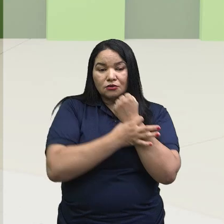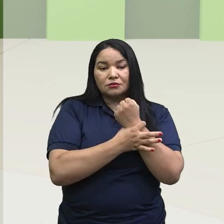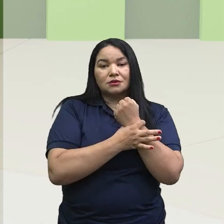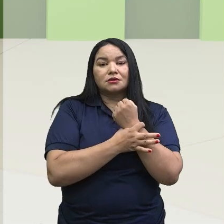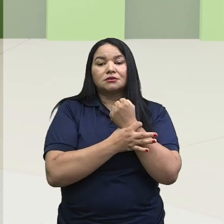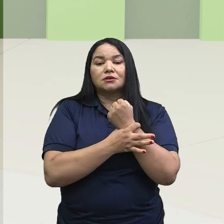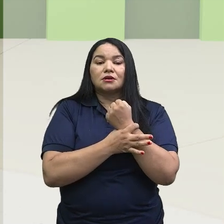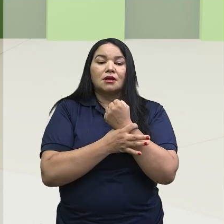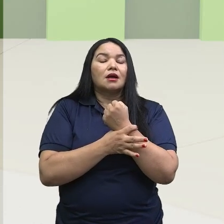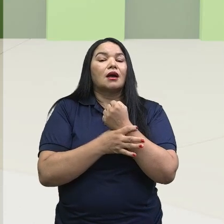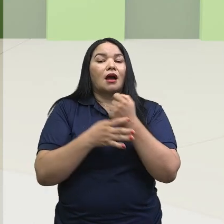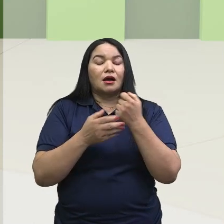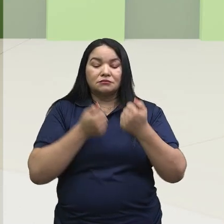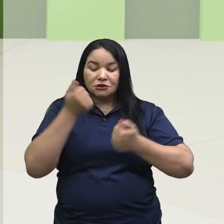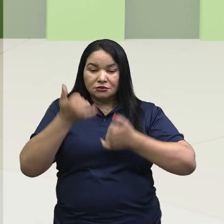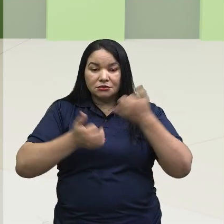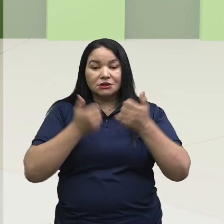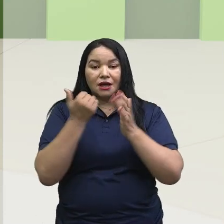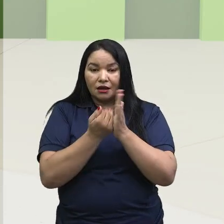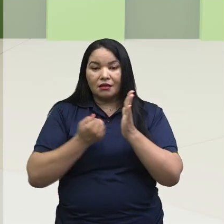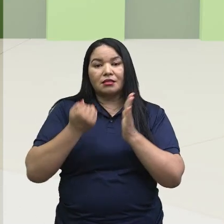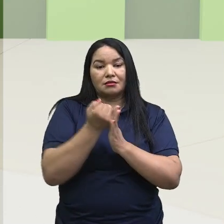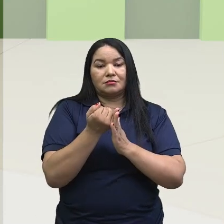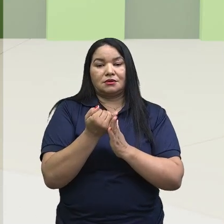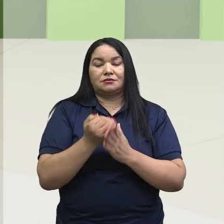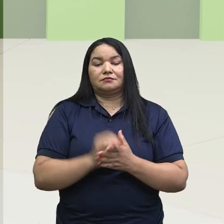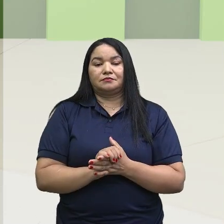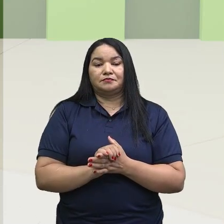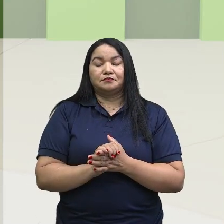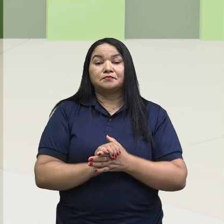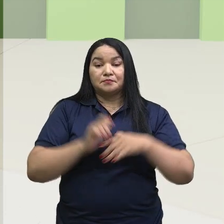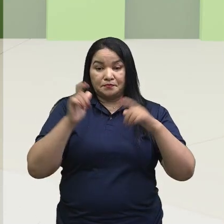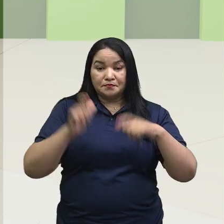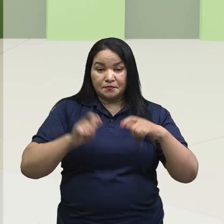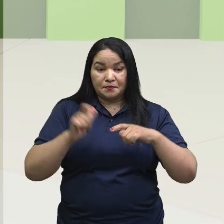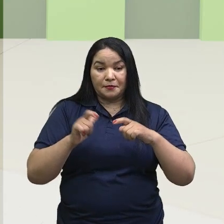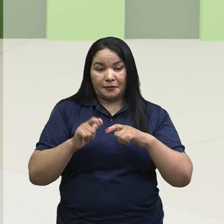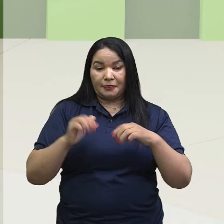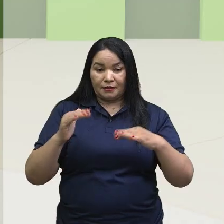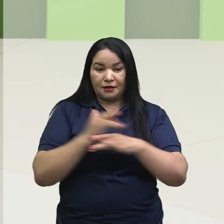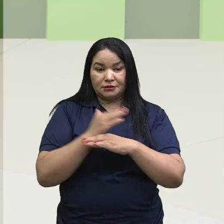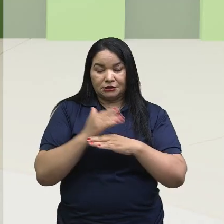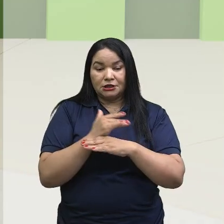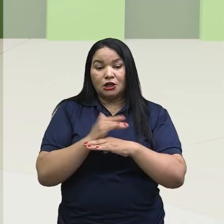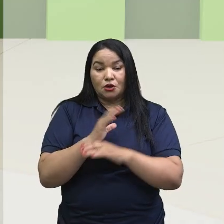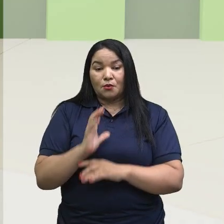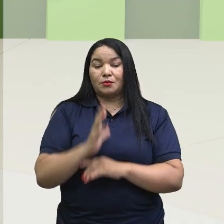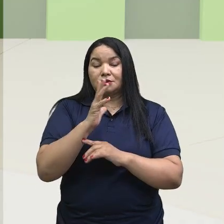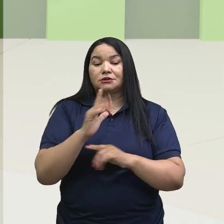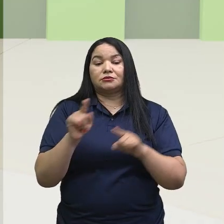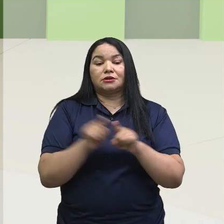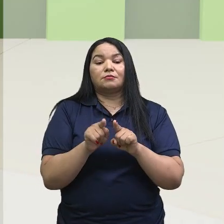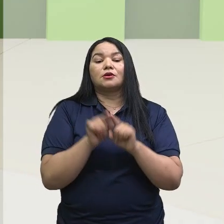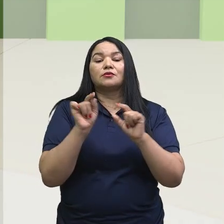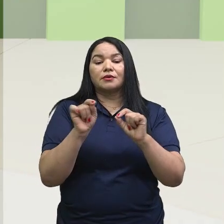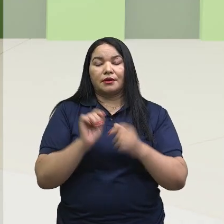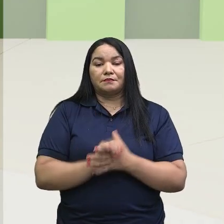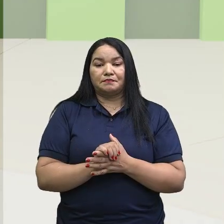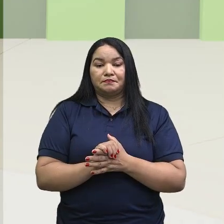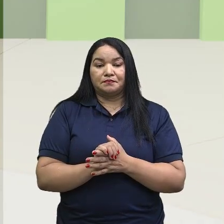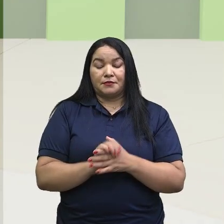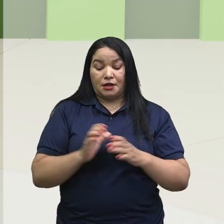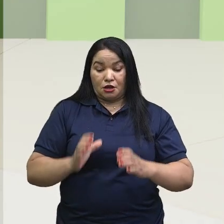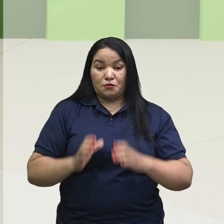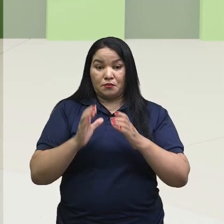Tá? Então vamos continuar. Em Fukushima, o que aconteceu também? Como a